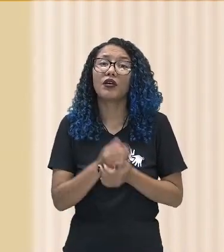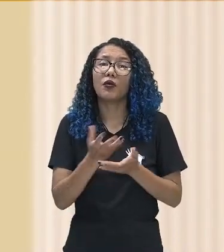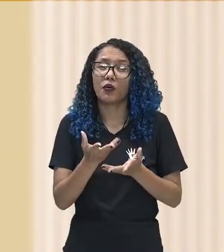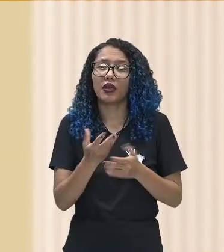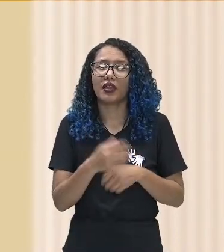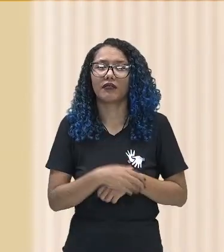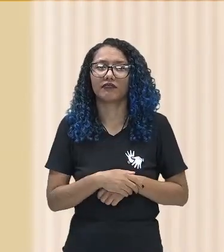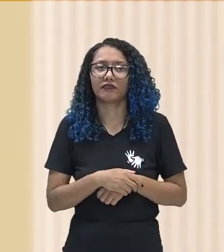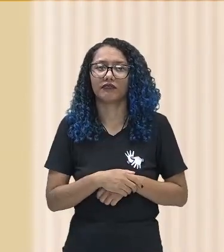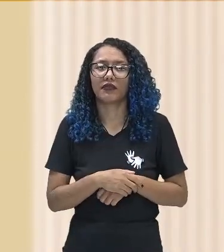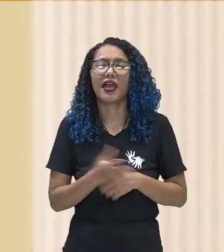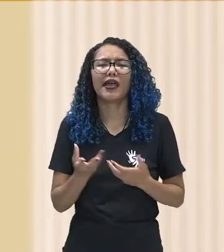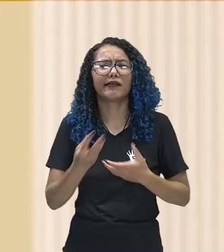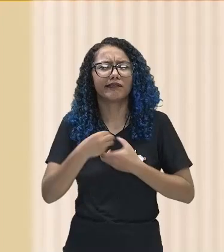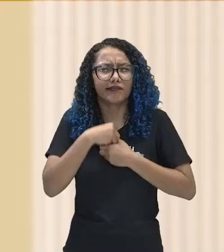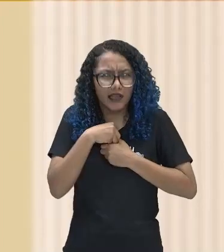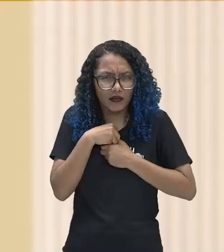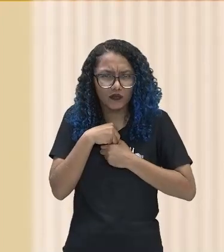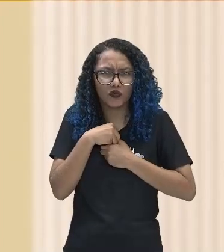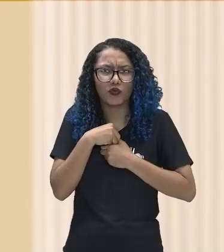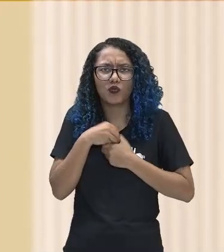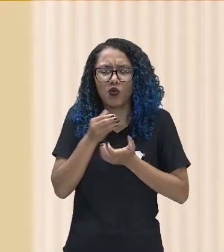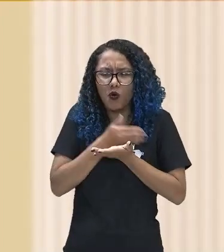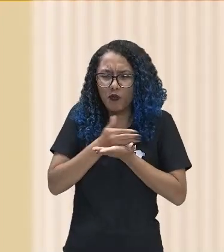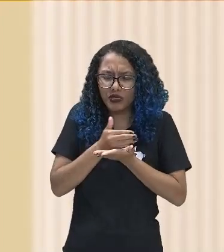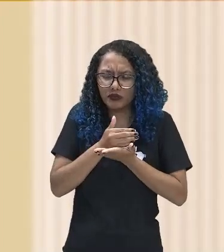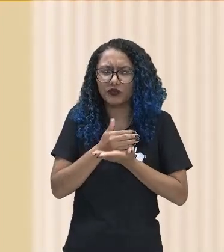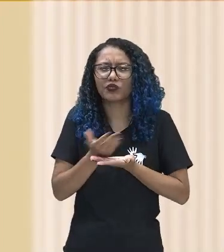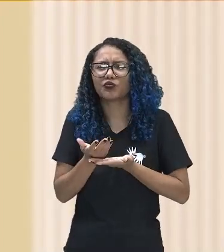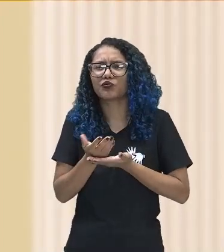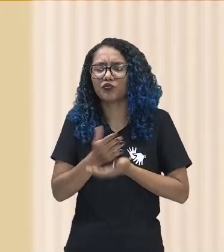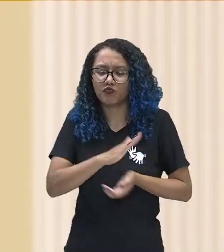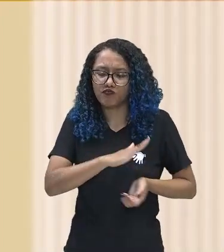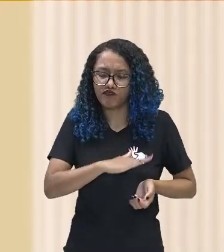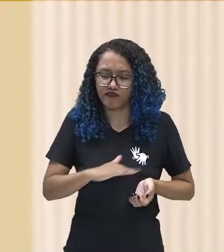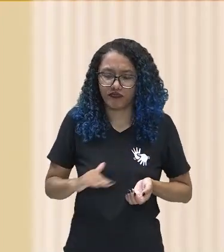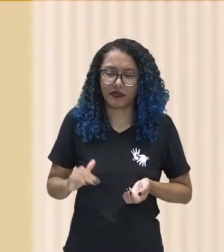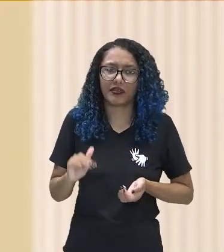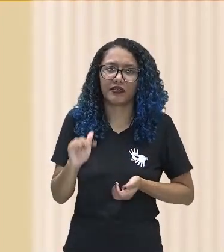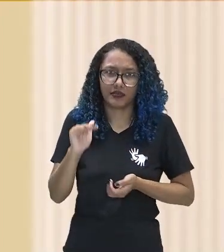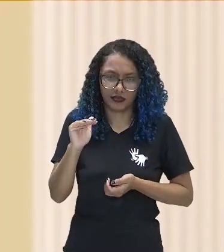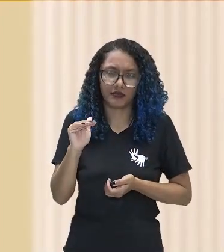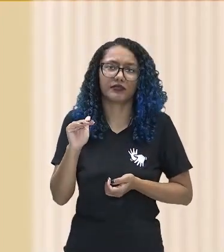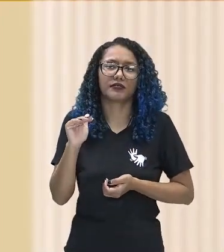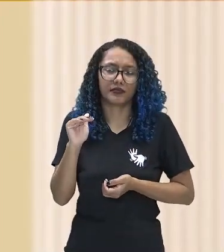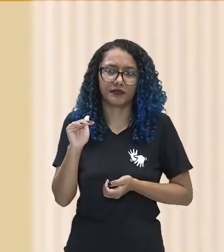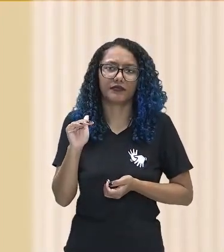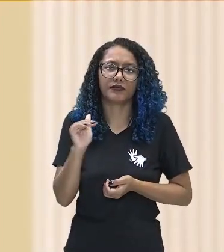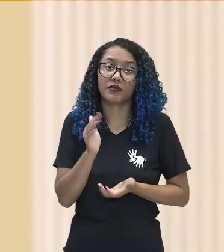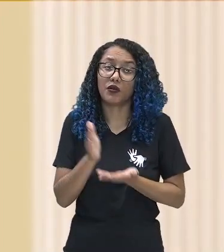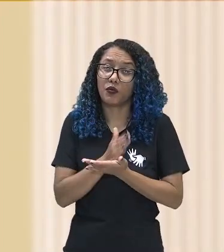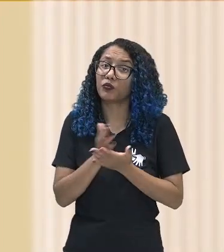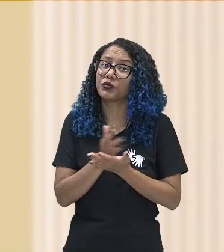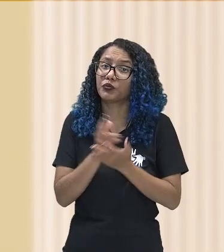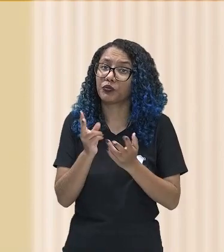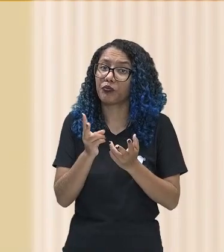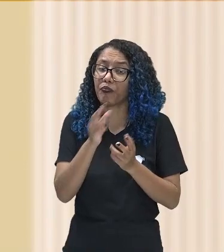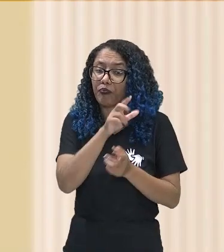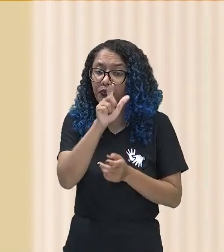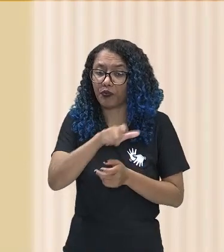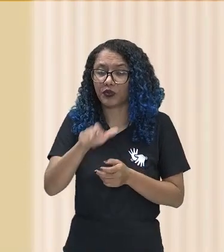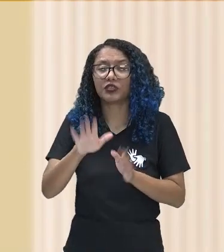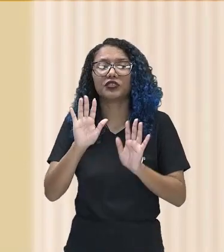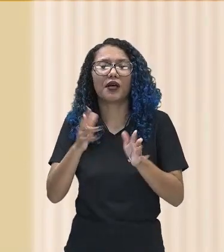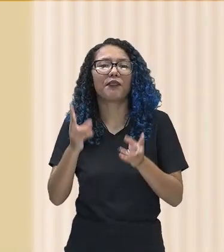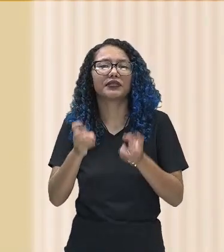na gente desde muito cedo, Boa parte das pessoas, pelo menos, consegue observar esse propósito. Claro que às vezes